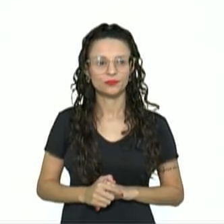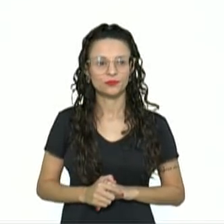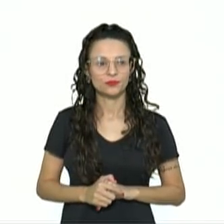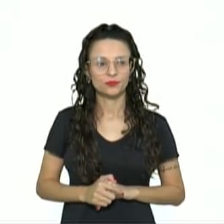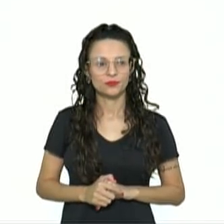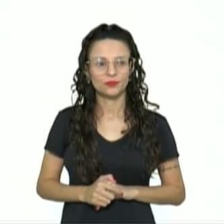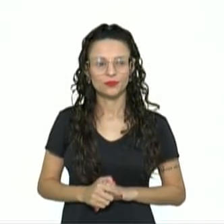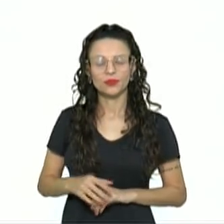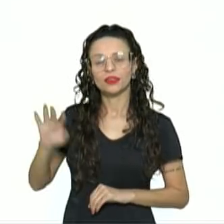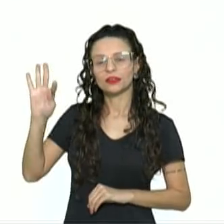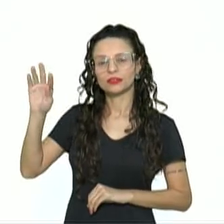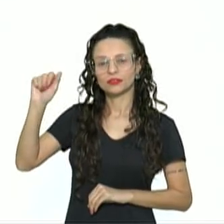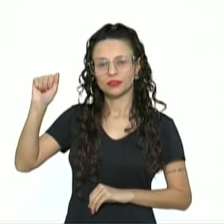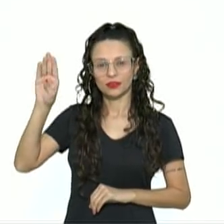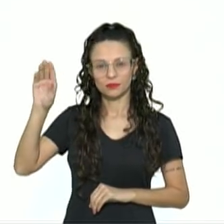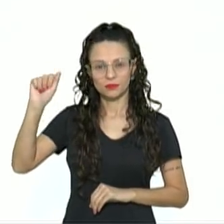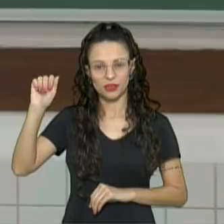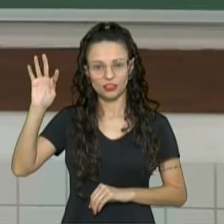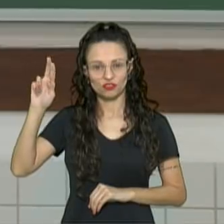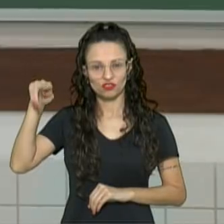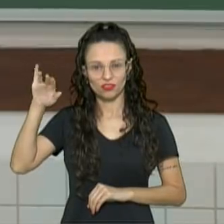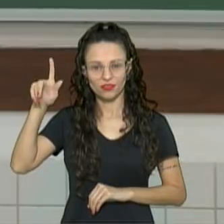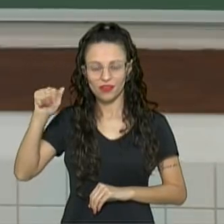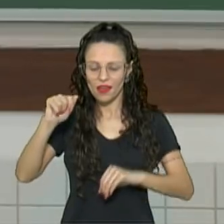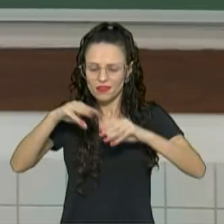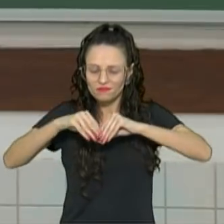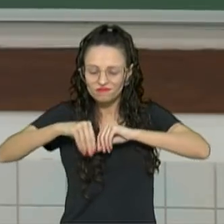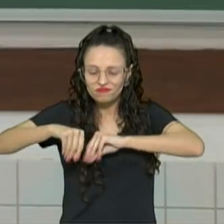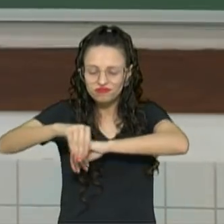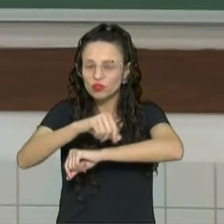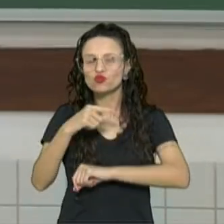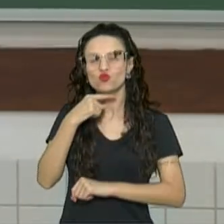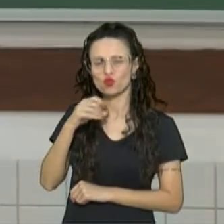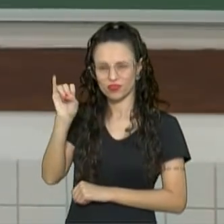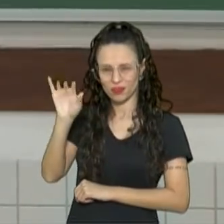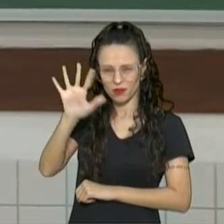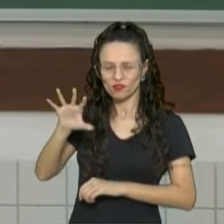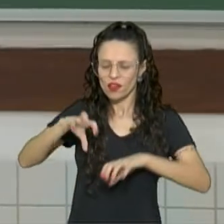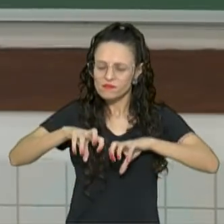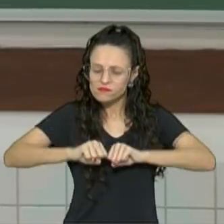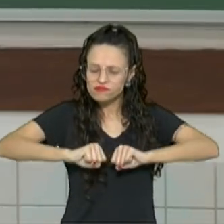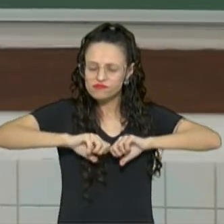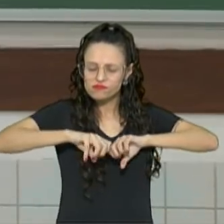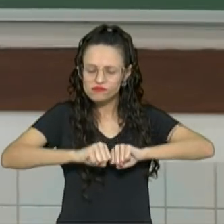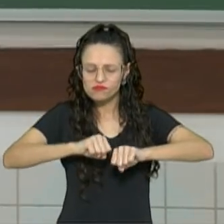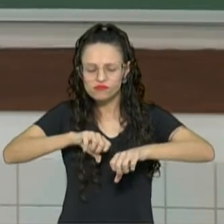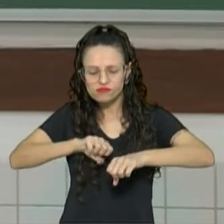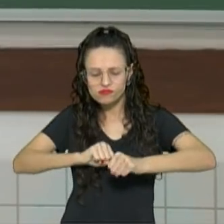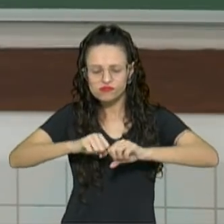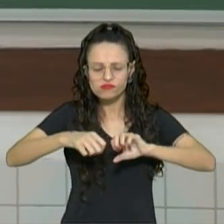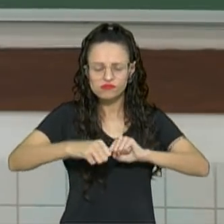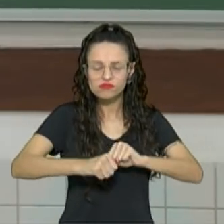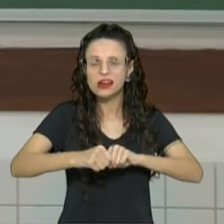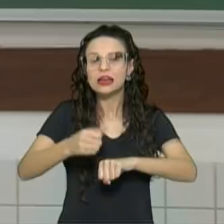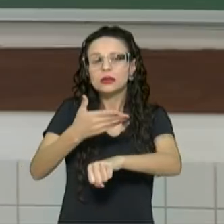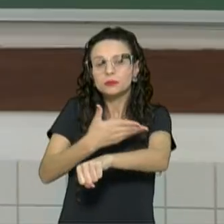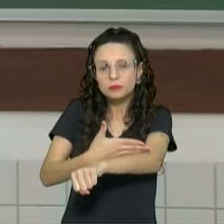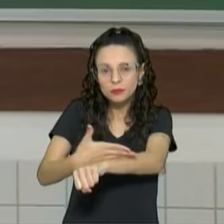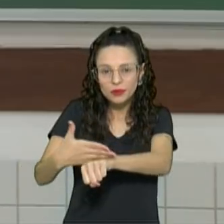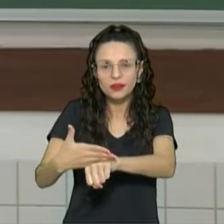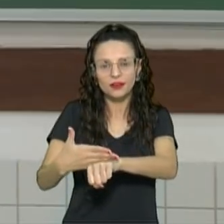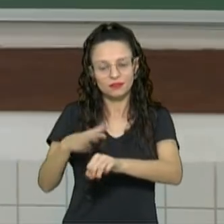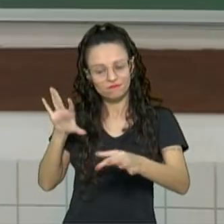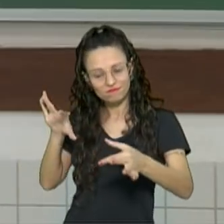Então, a tabatinga, né, a professora não conseguiu uma imagem, né, mas é uma argila, né, mole branca, que também vai trazer a